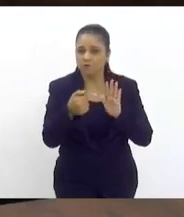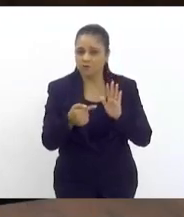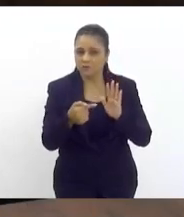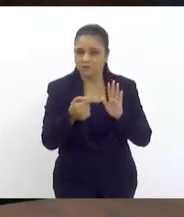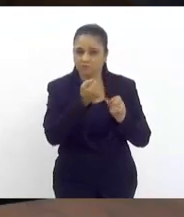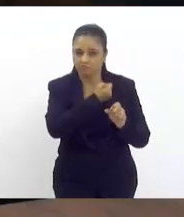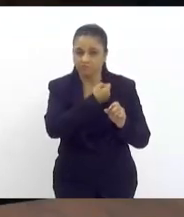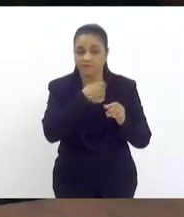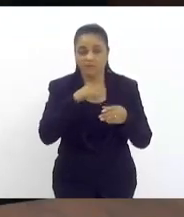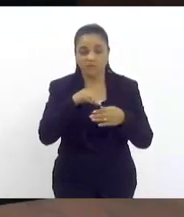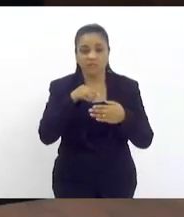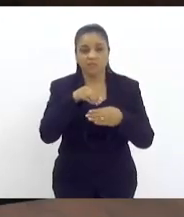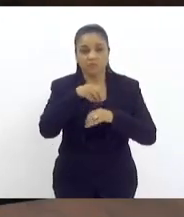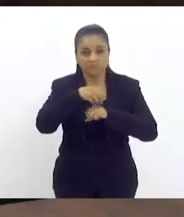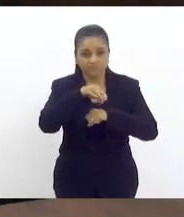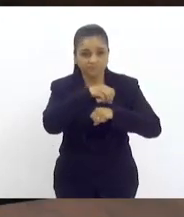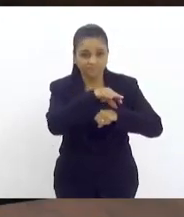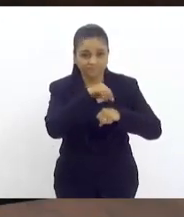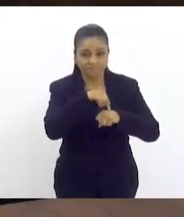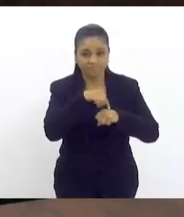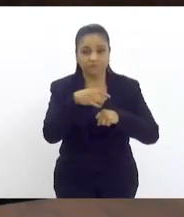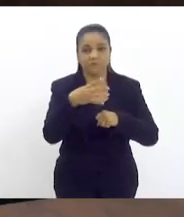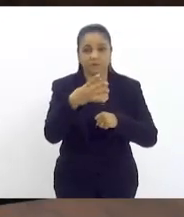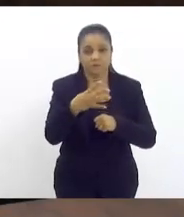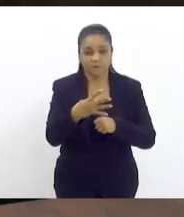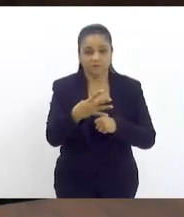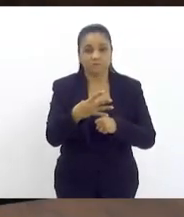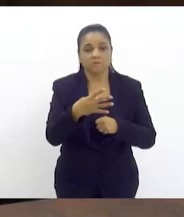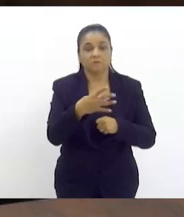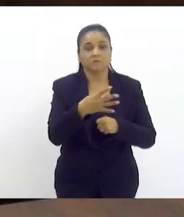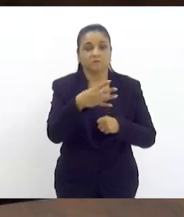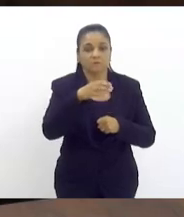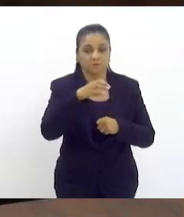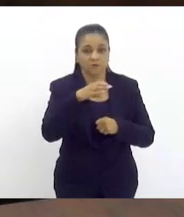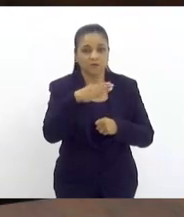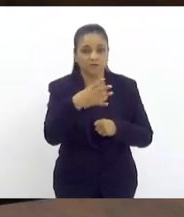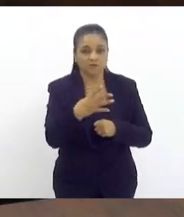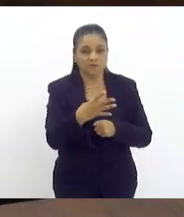indicação legislativa 401 de 21 do deputado Brazão,